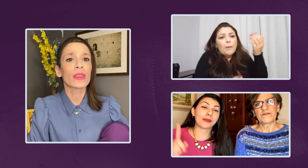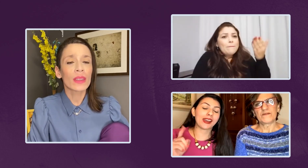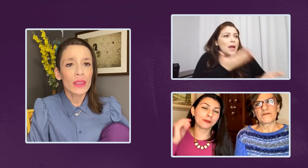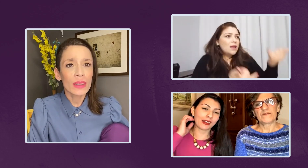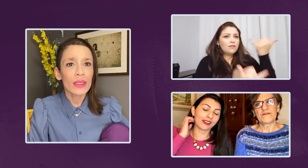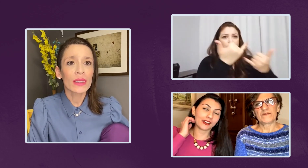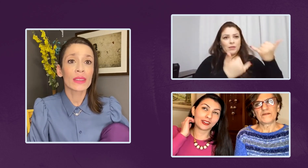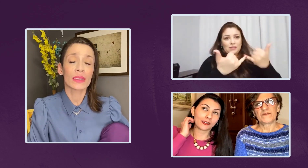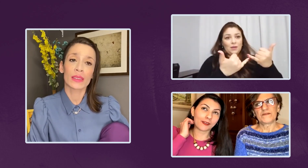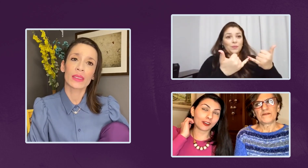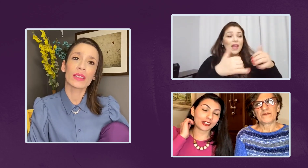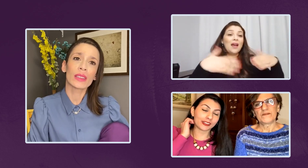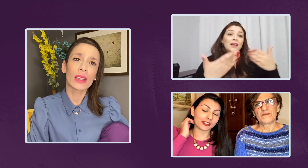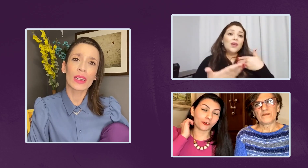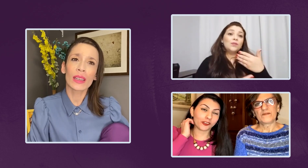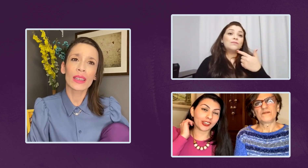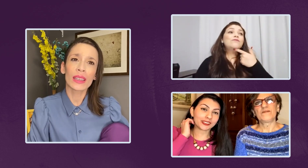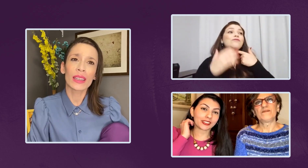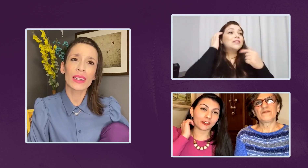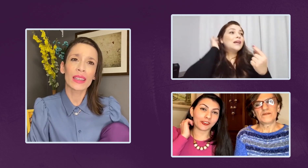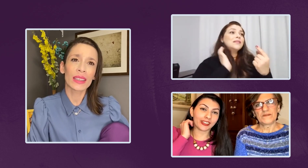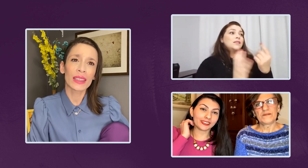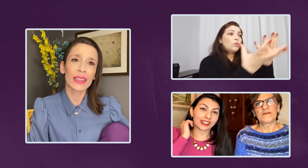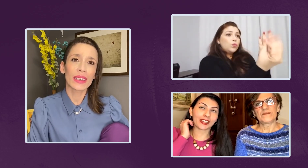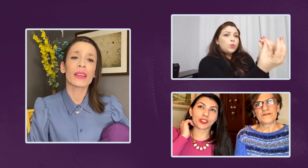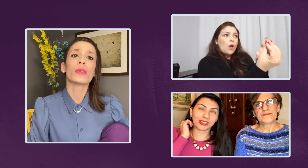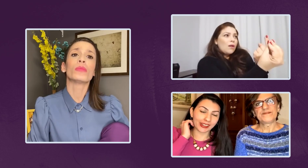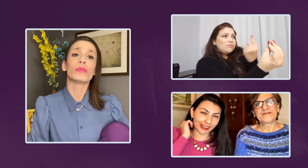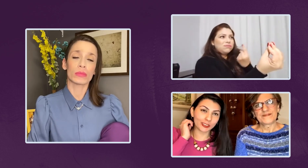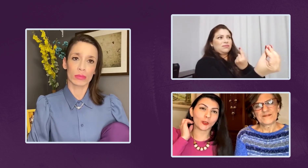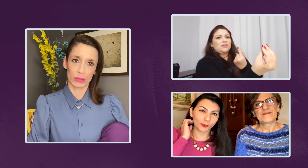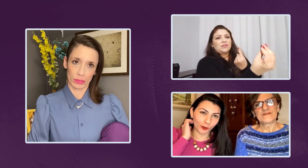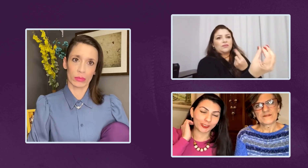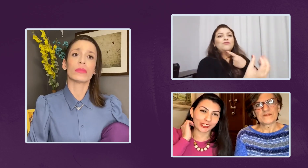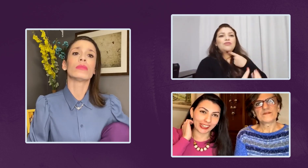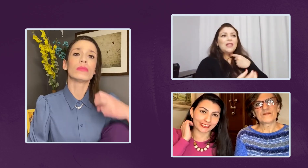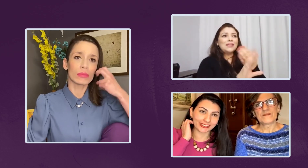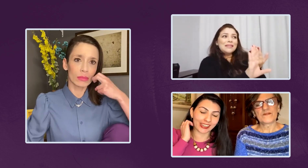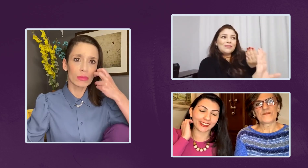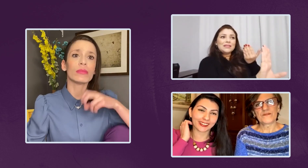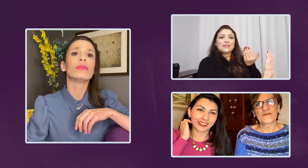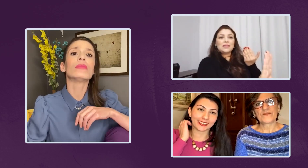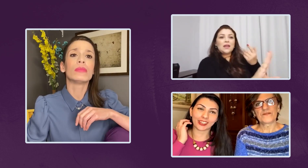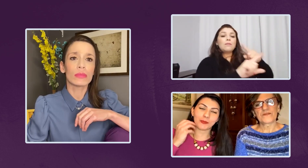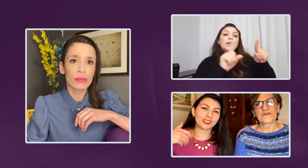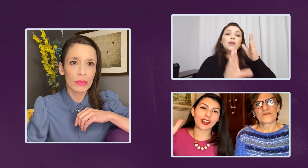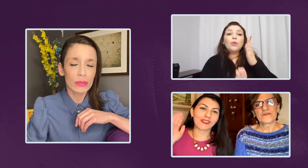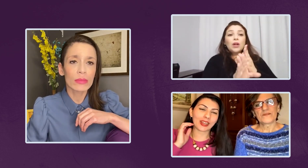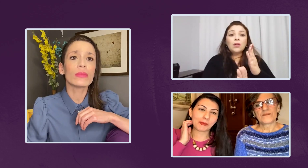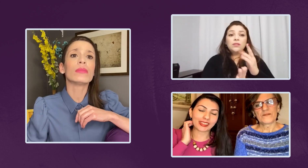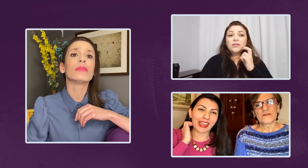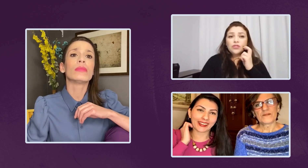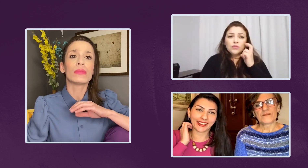mas era mais pela falta de confiança, talvez, a timidez junto com a fluidez, né? Então, eu me